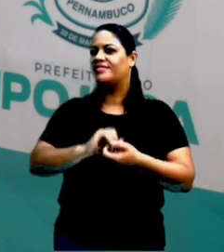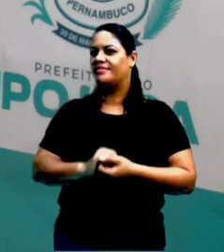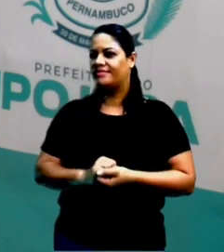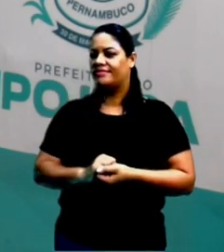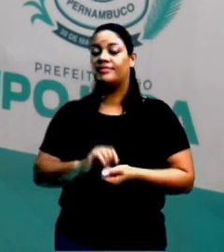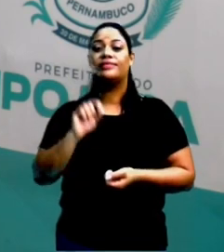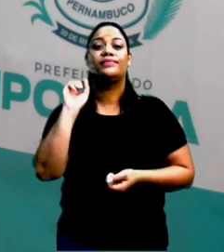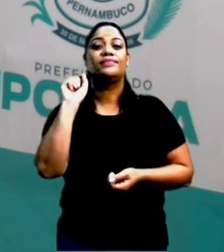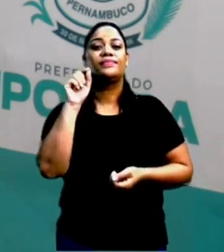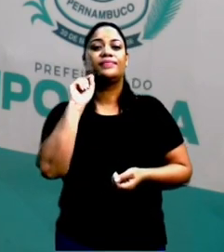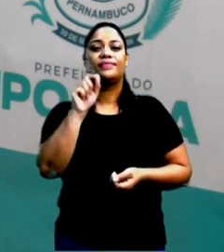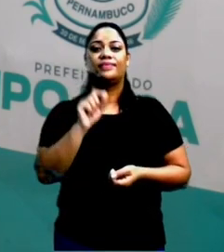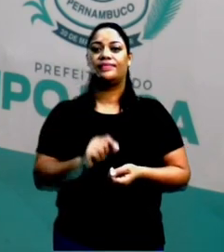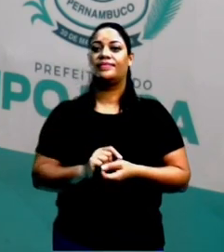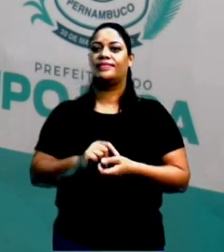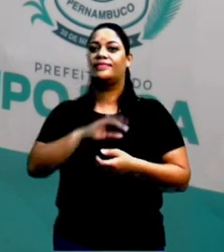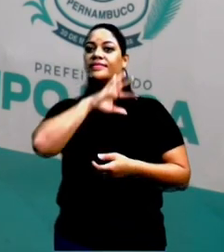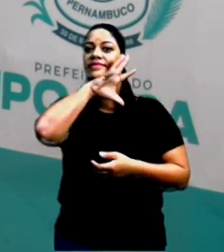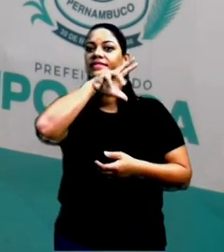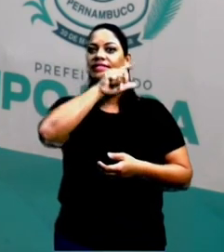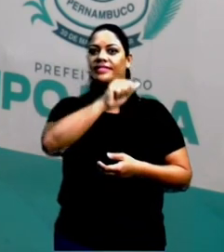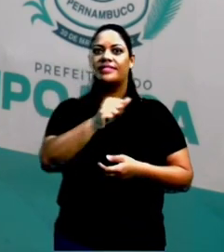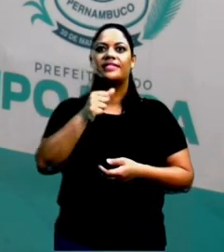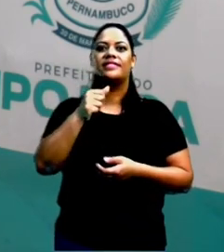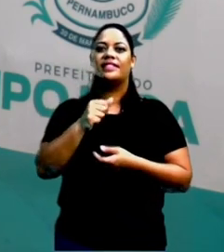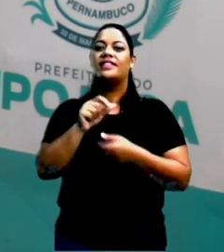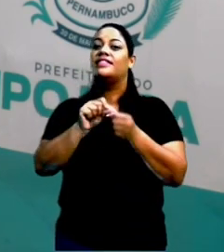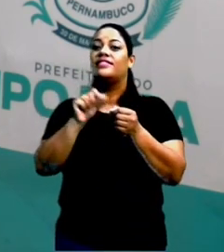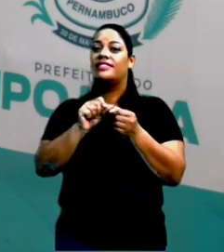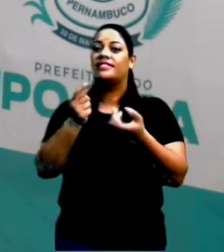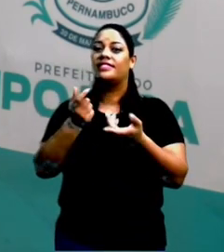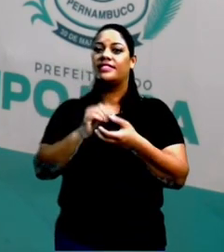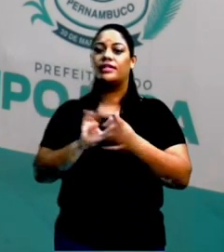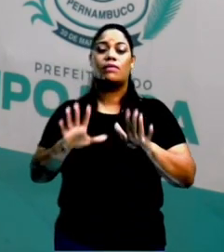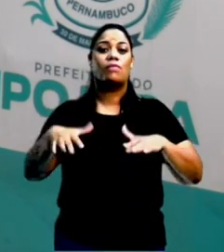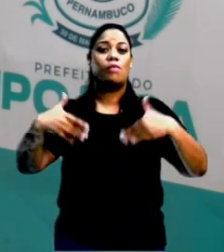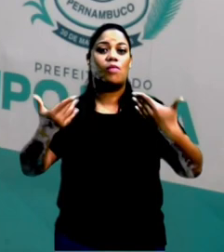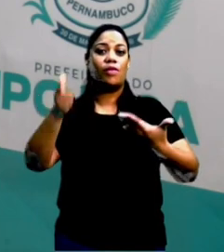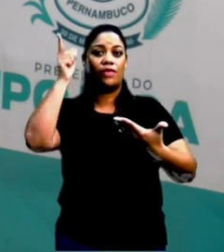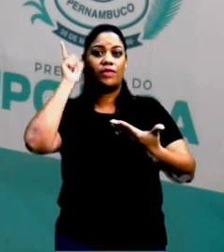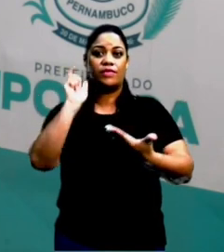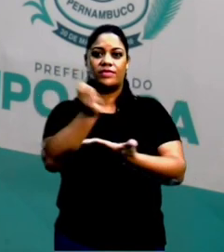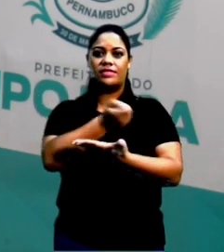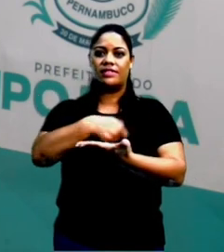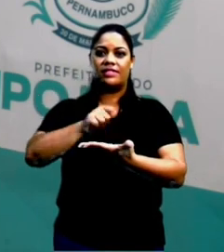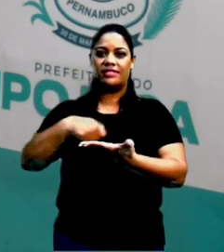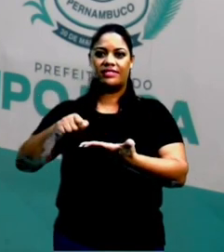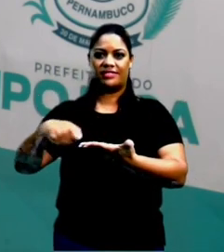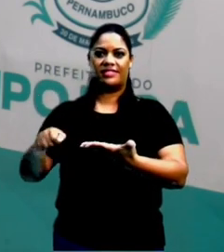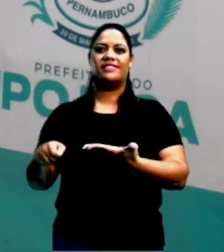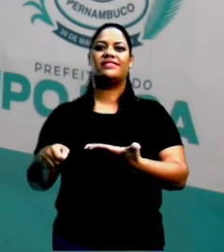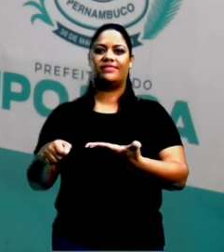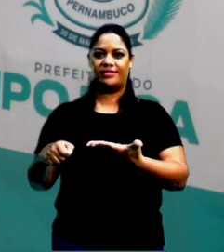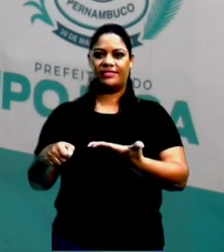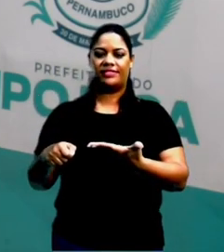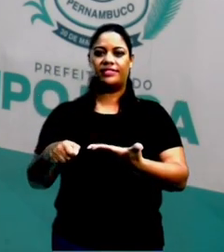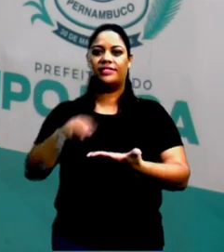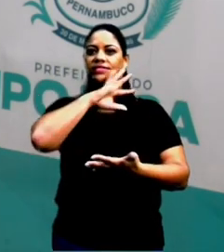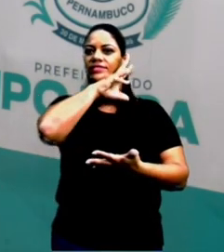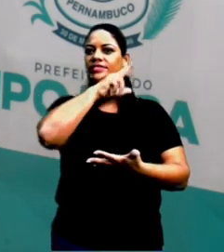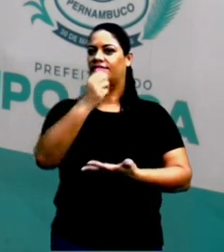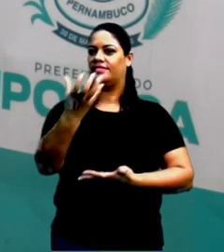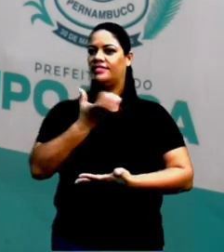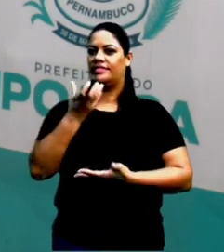que o leão ia fazer? Né? Qual dos bichos ia conseguir escrever aquilo que o leão